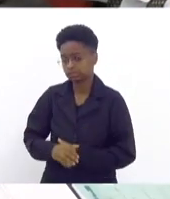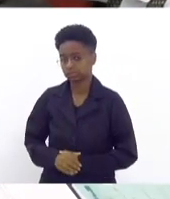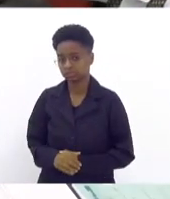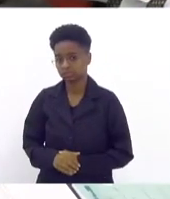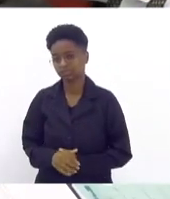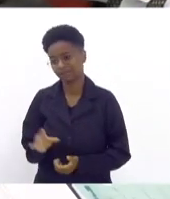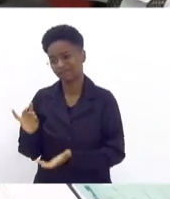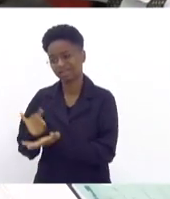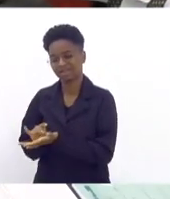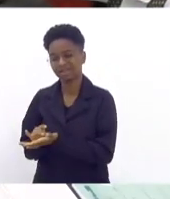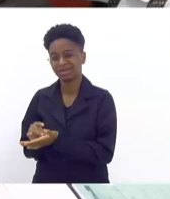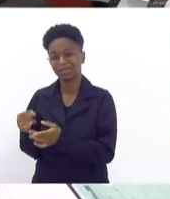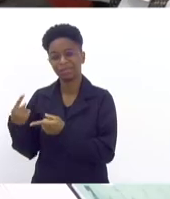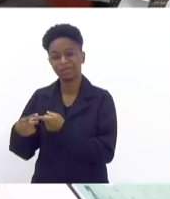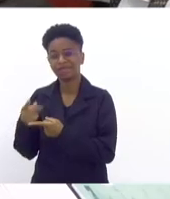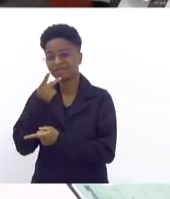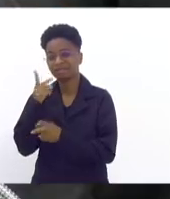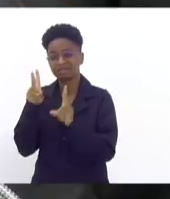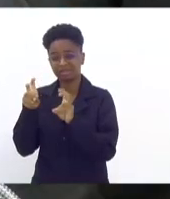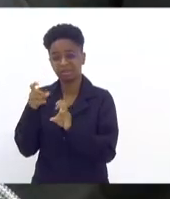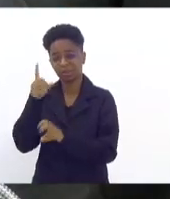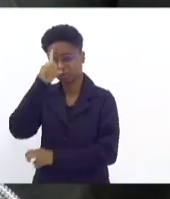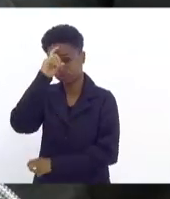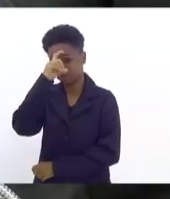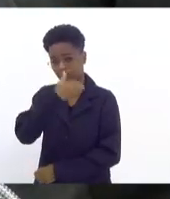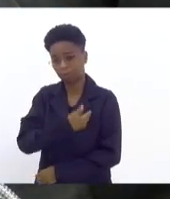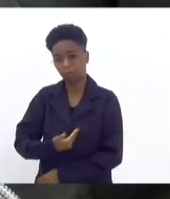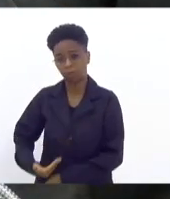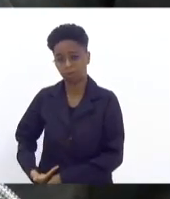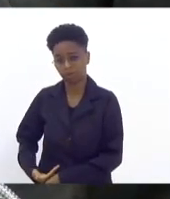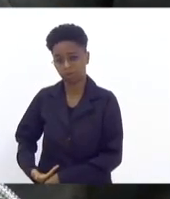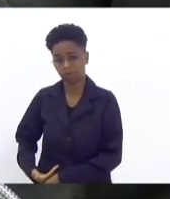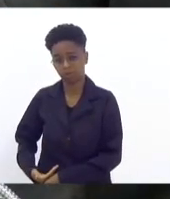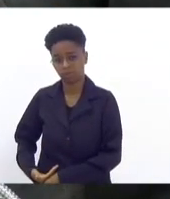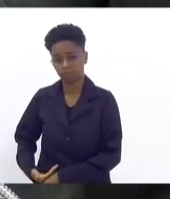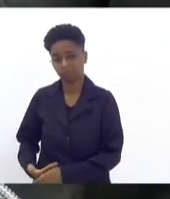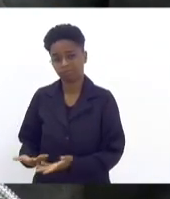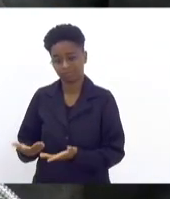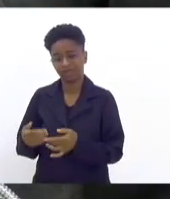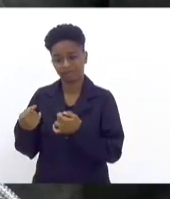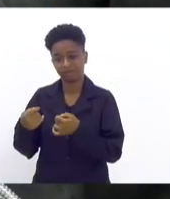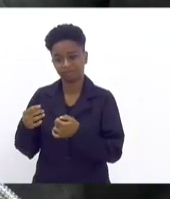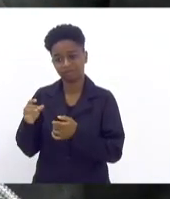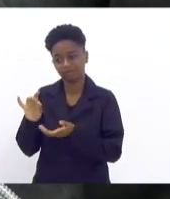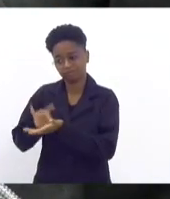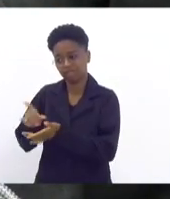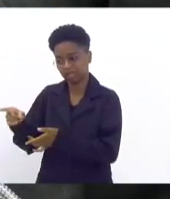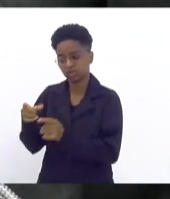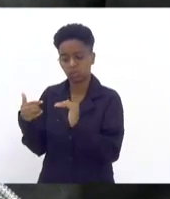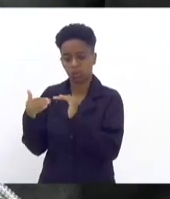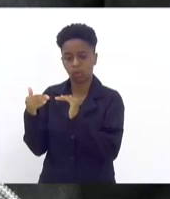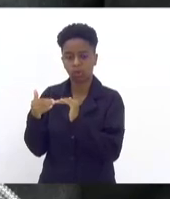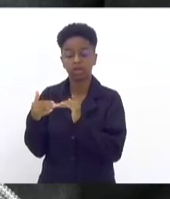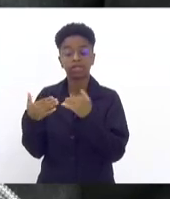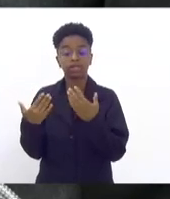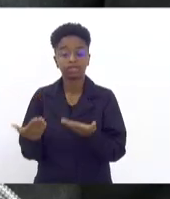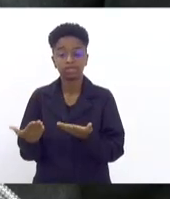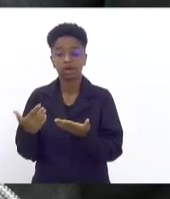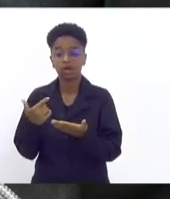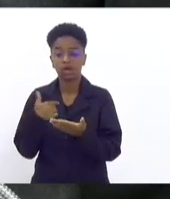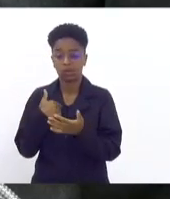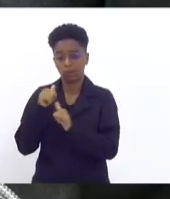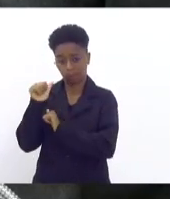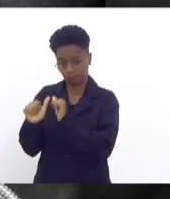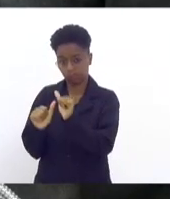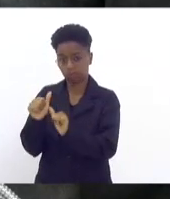É verdade, porque vai estar falando dos hospitais públicos e não aponta a fonte de custeio. Então, assiste razão, Vossa Excelência. Vou retificar